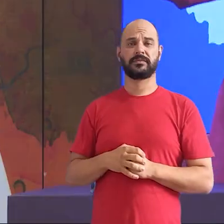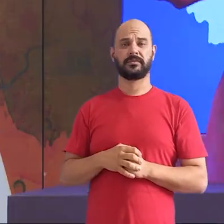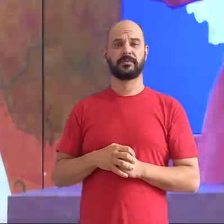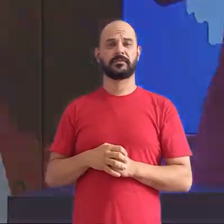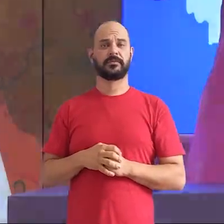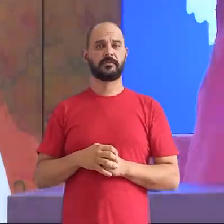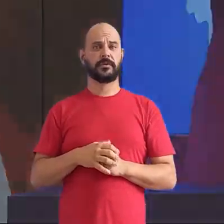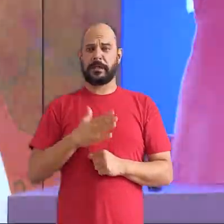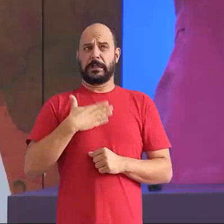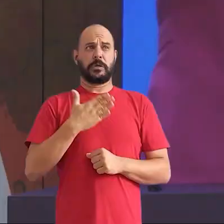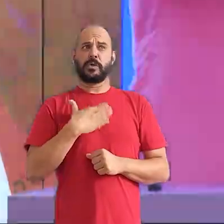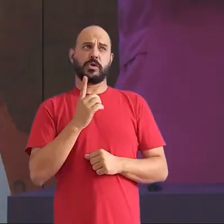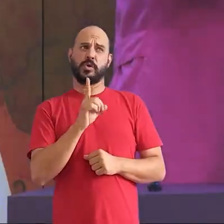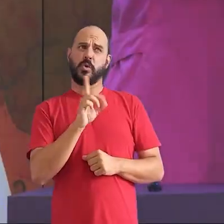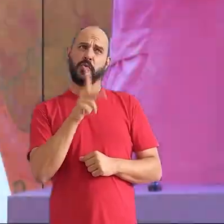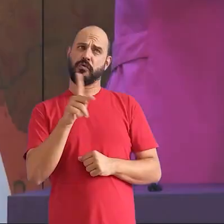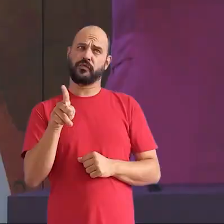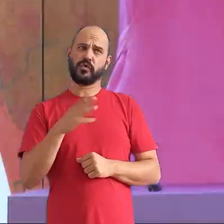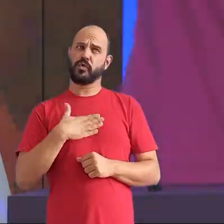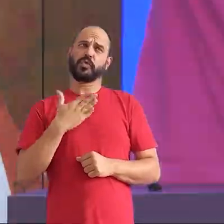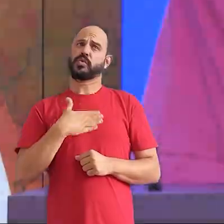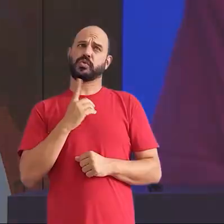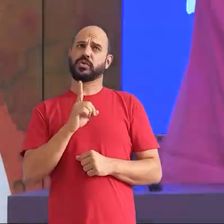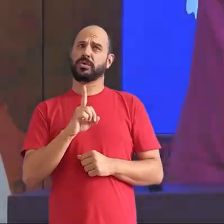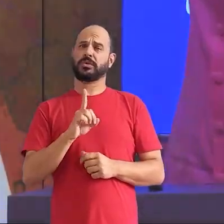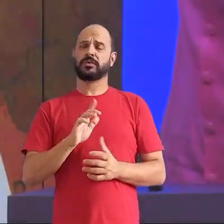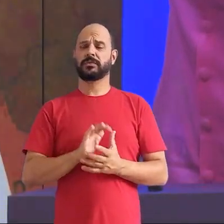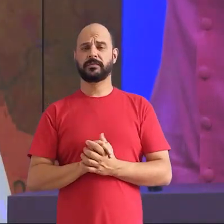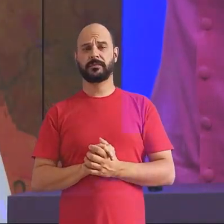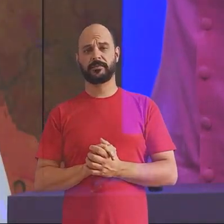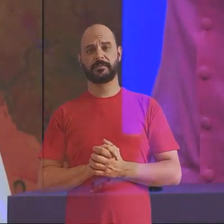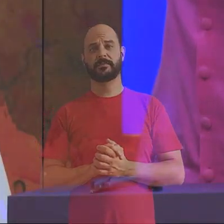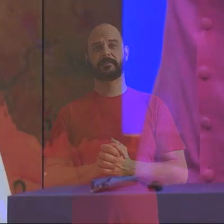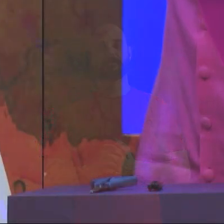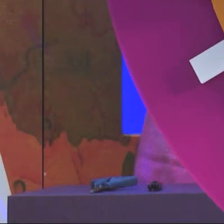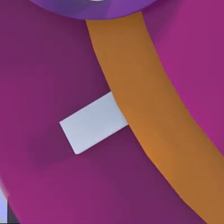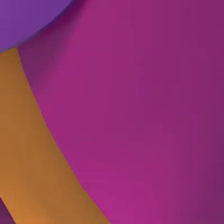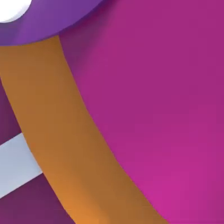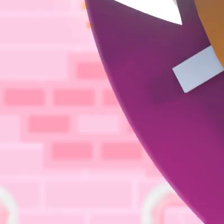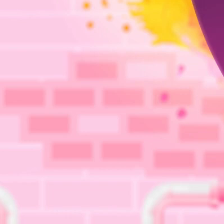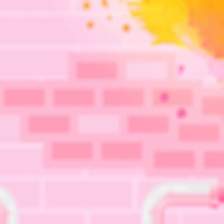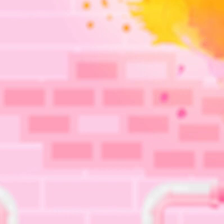não. Não, sustos não, professor.